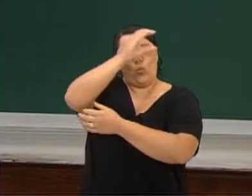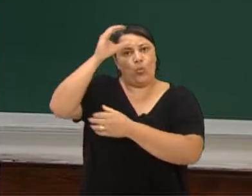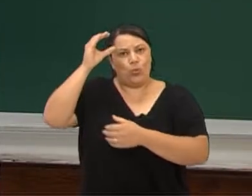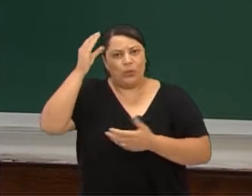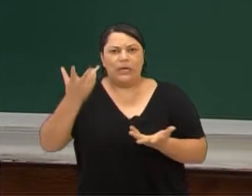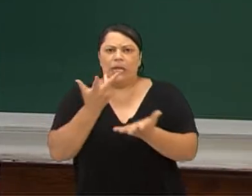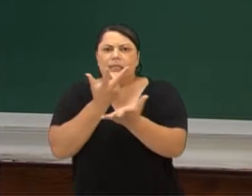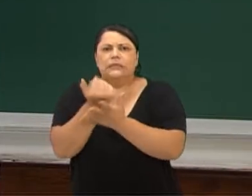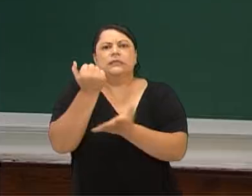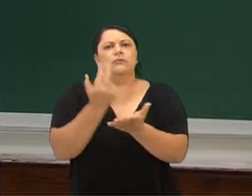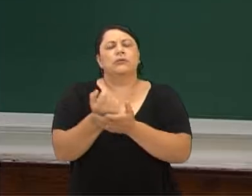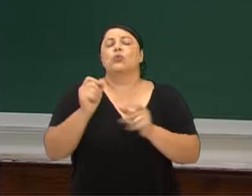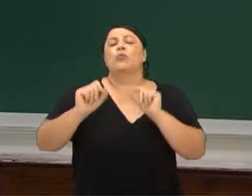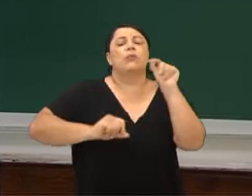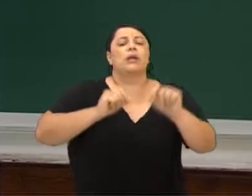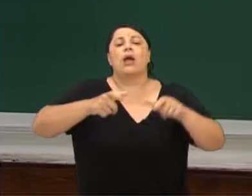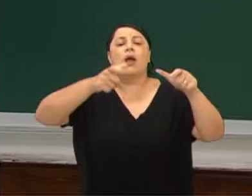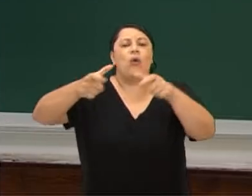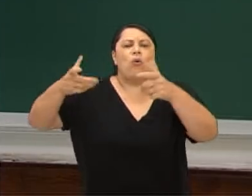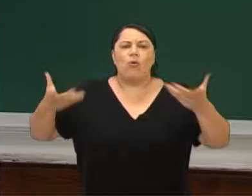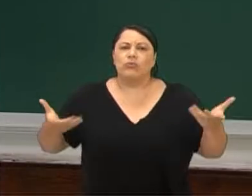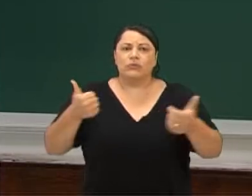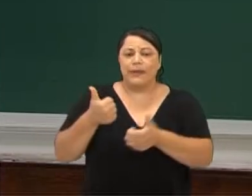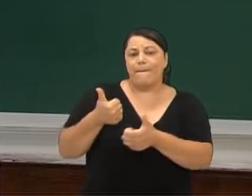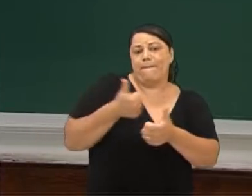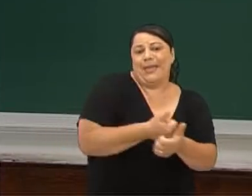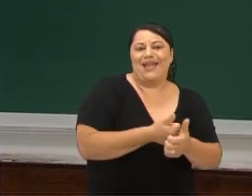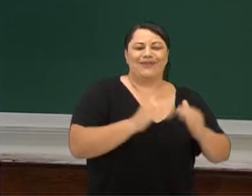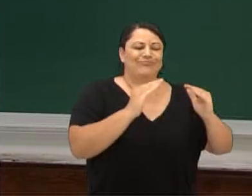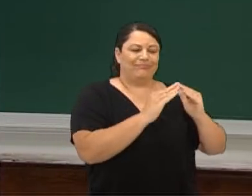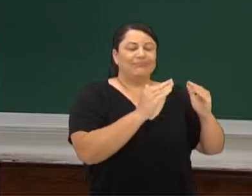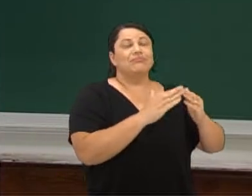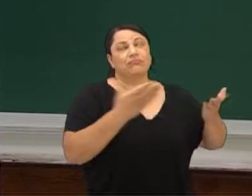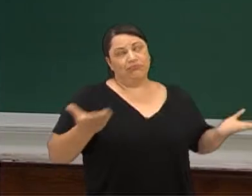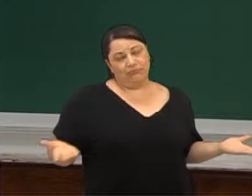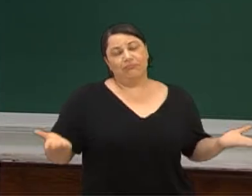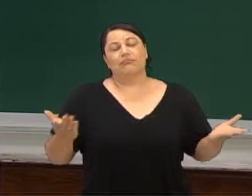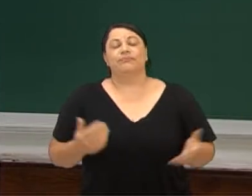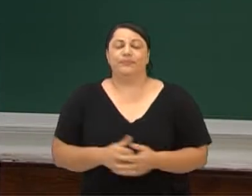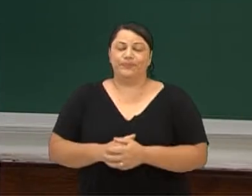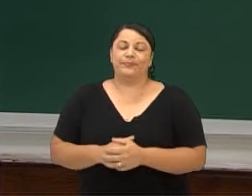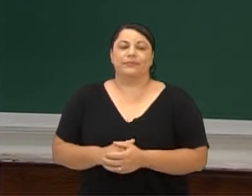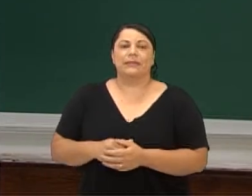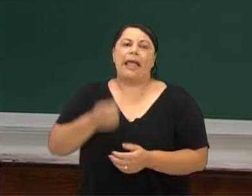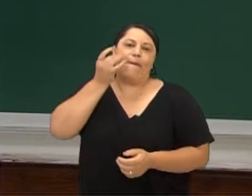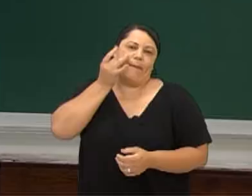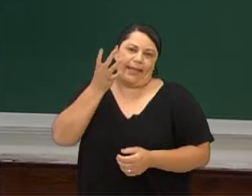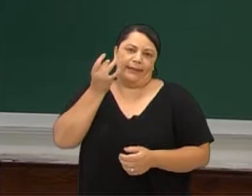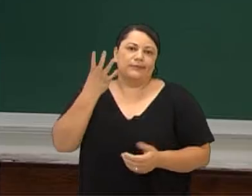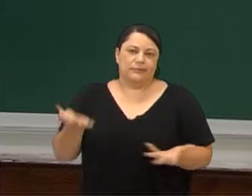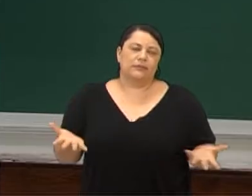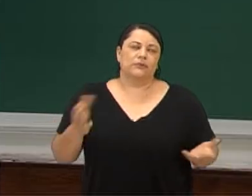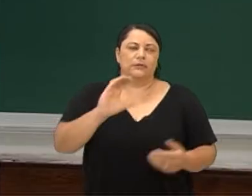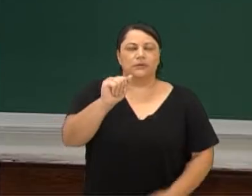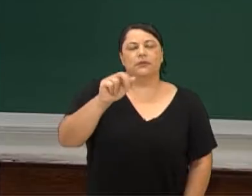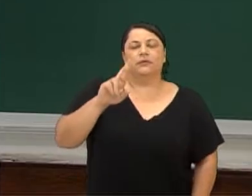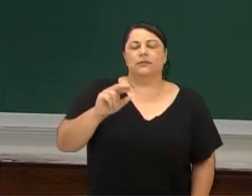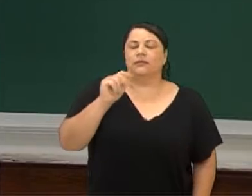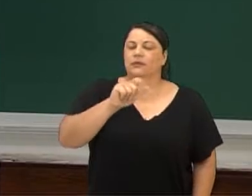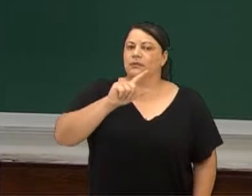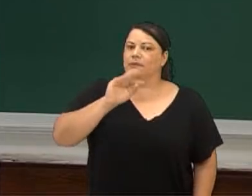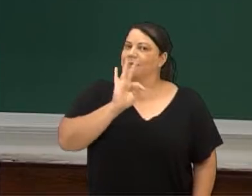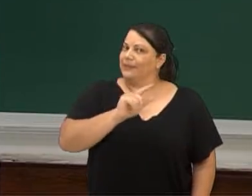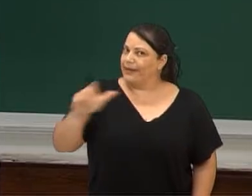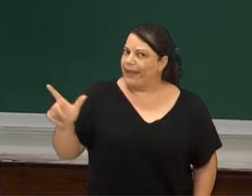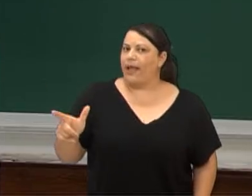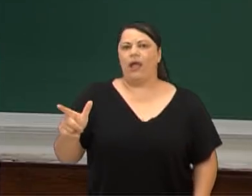vai comprar geralmente onde? Onde é mais próximo de sua casa, onde é mais acessível. E o cartel, então, acaba